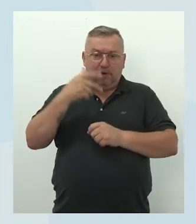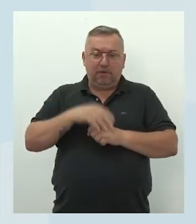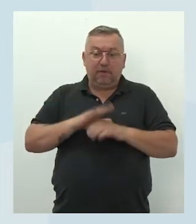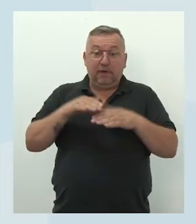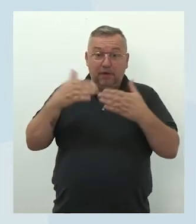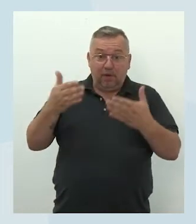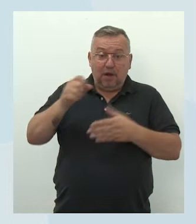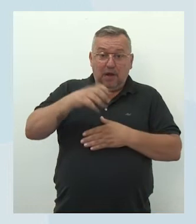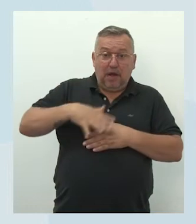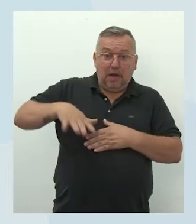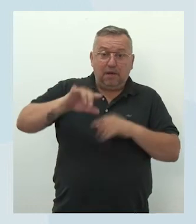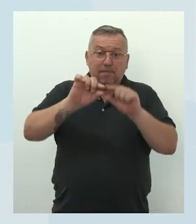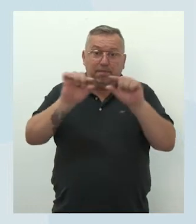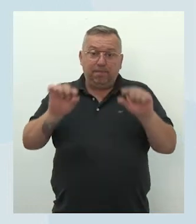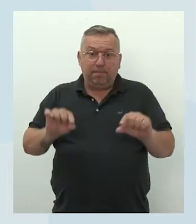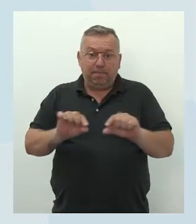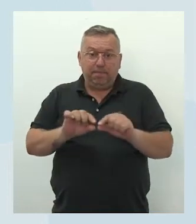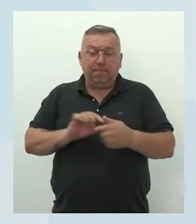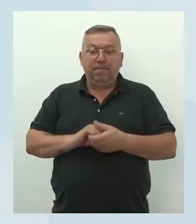é área ou perímetro?